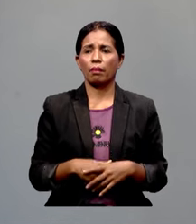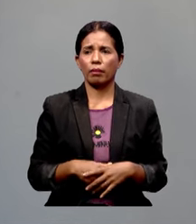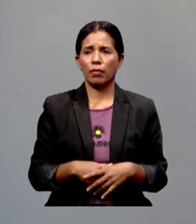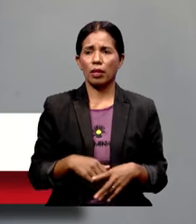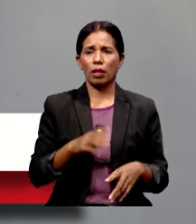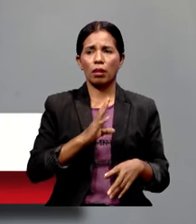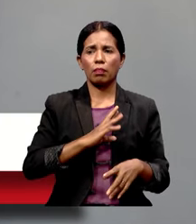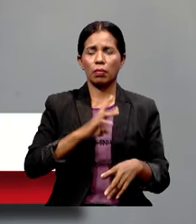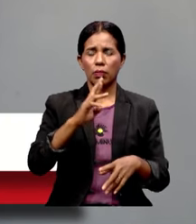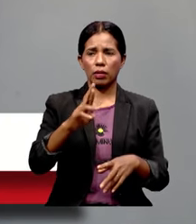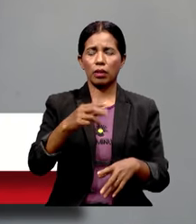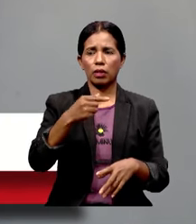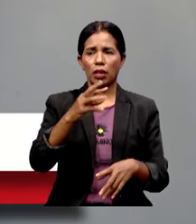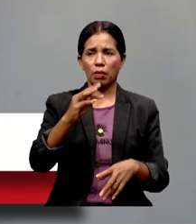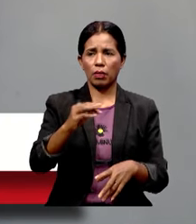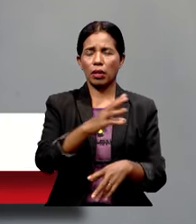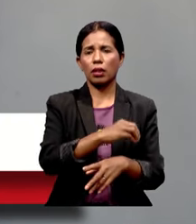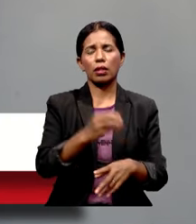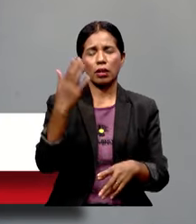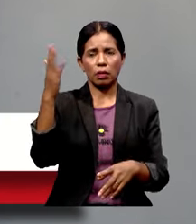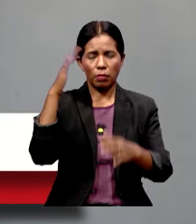Bebora Zementi Fininia, no nosso acontecimento de Neva.